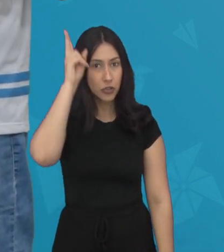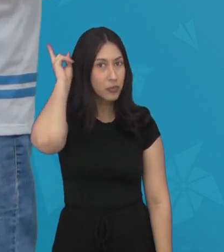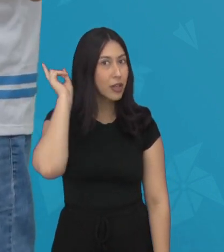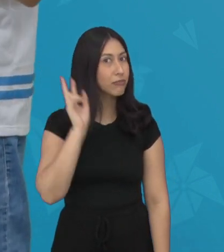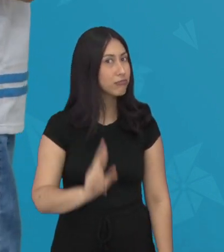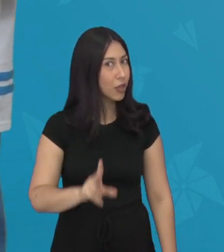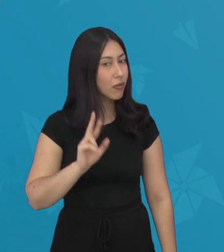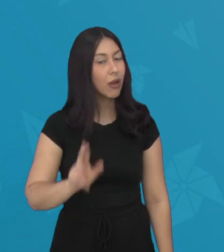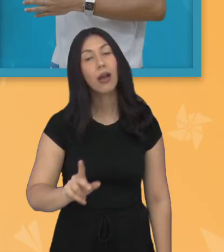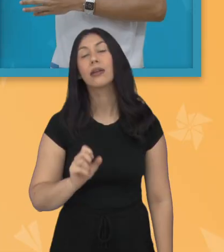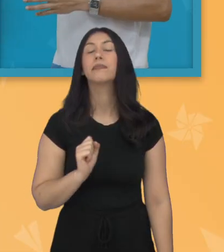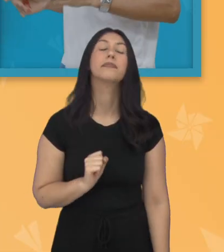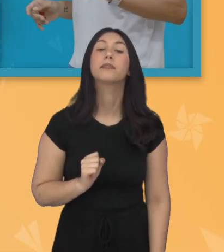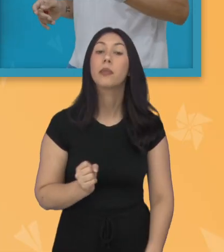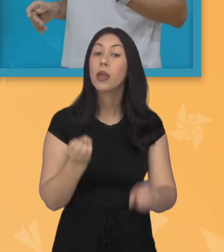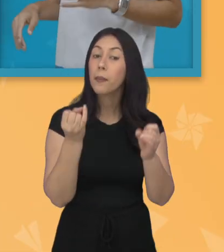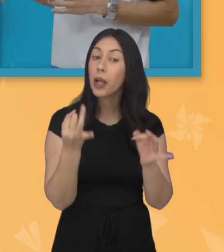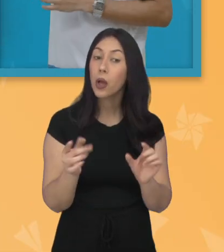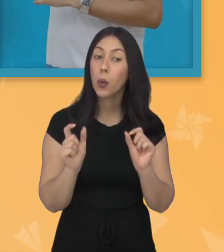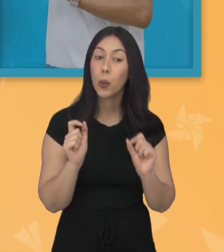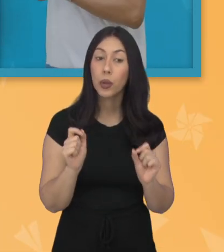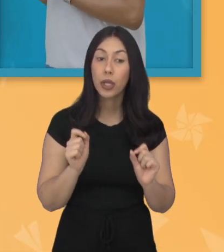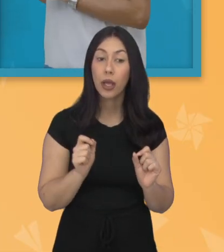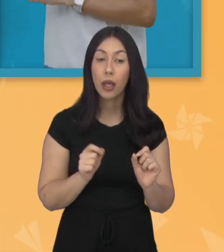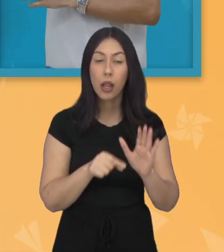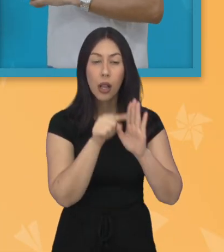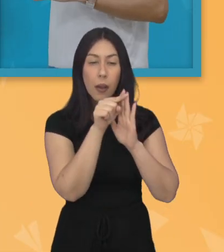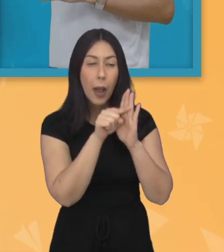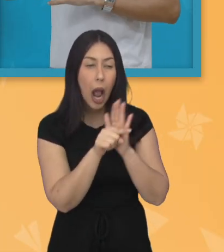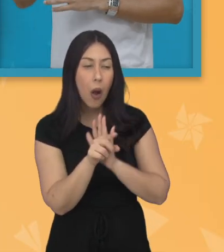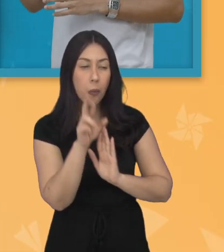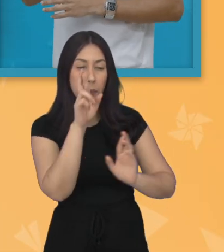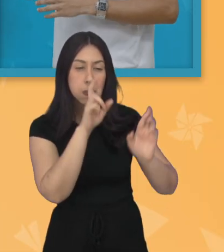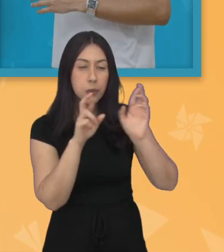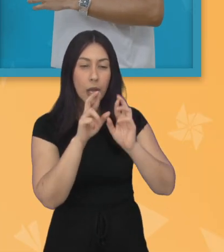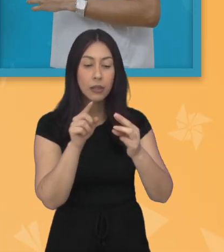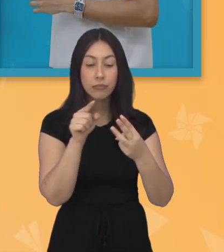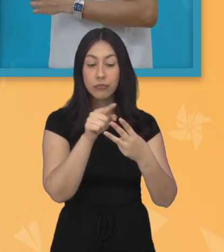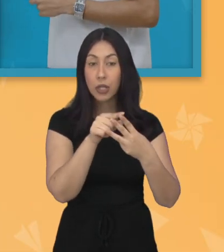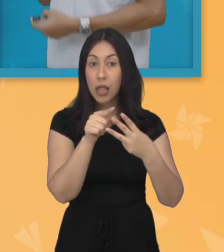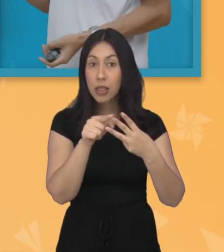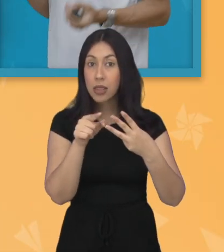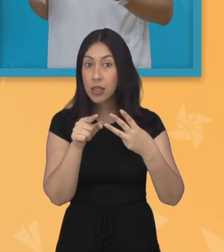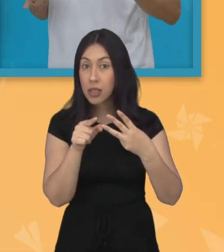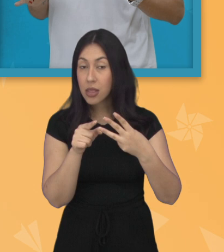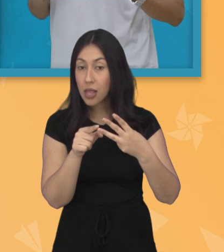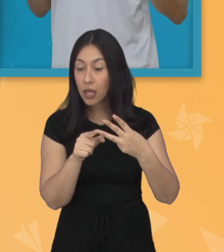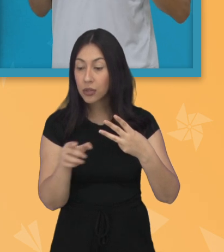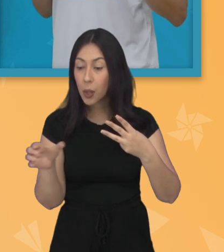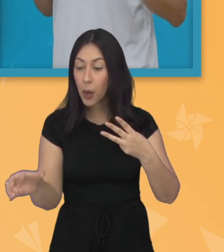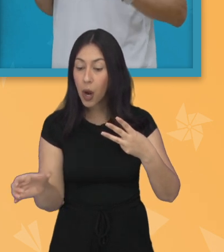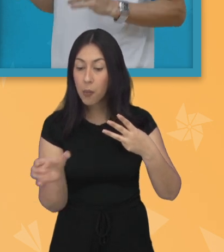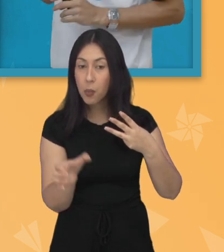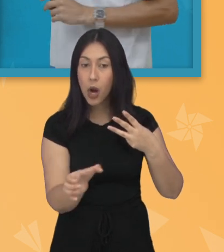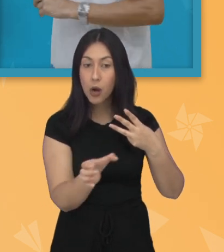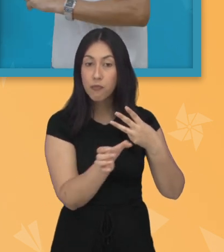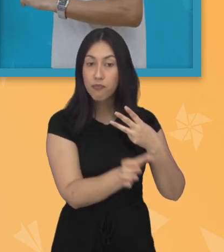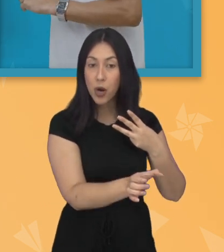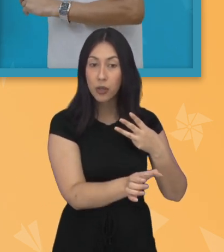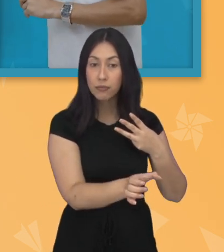esse exercício serve. Ele fala assim: foram analisadas 3 amostras, 1, 2 e 3, de óxidos de